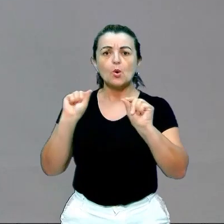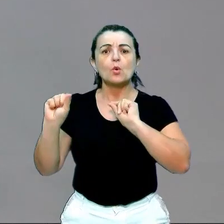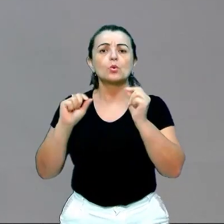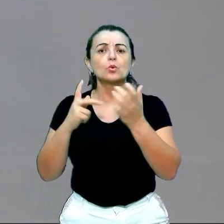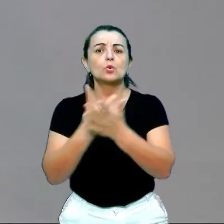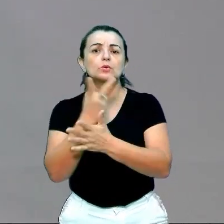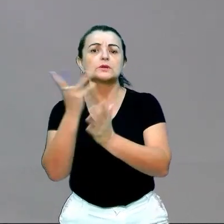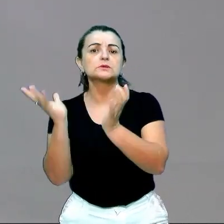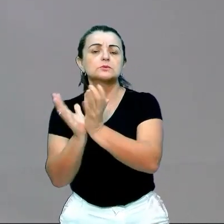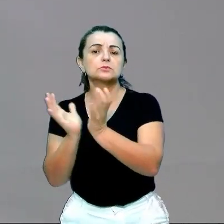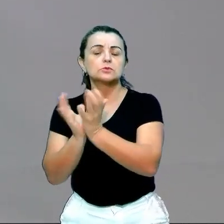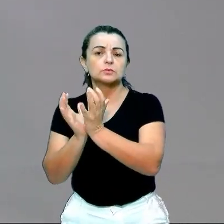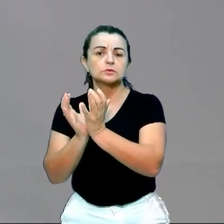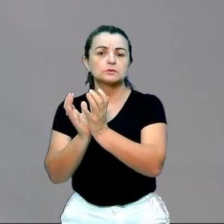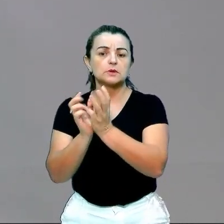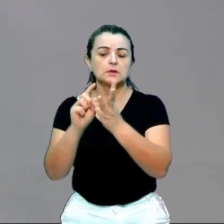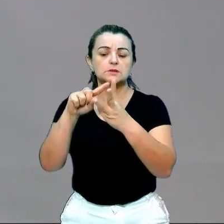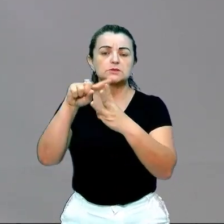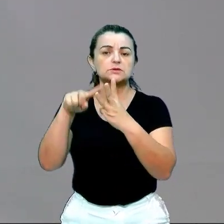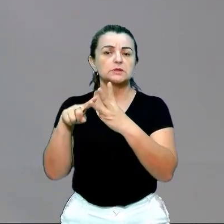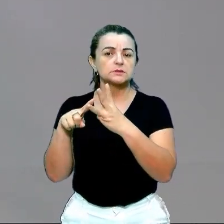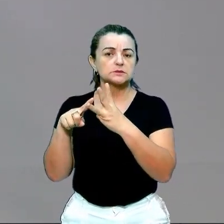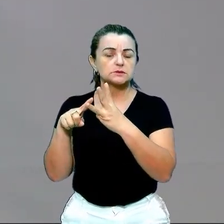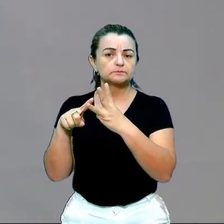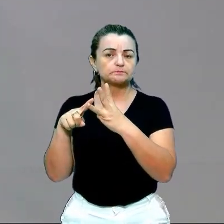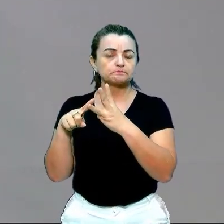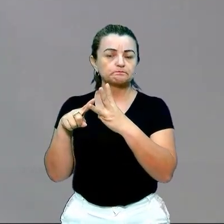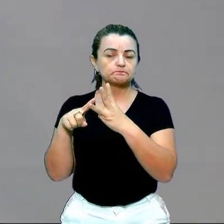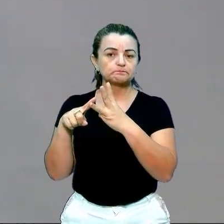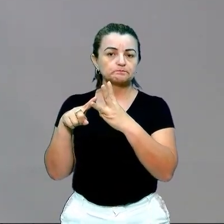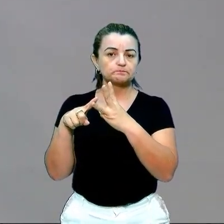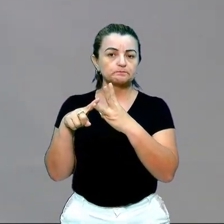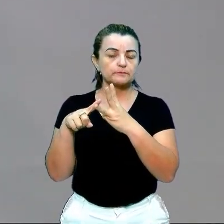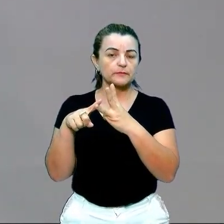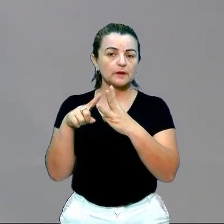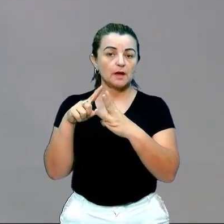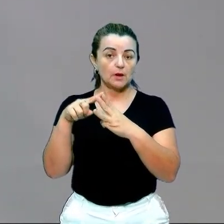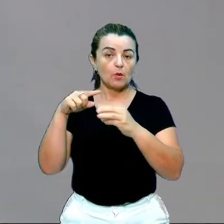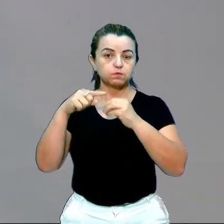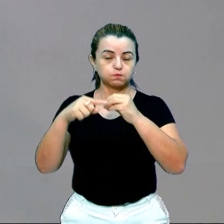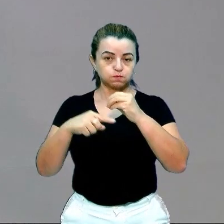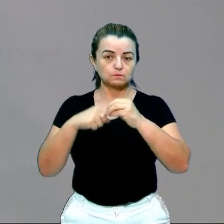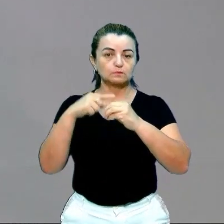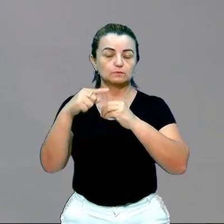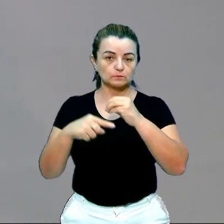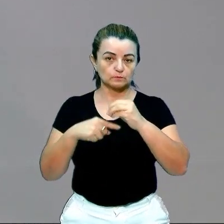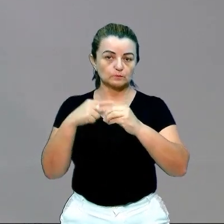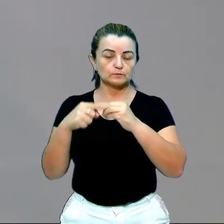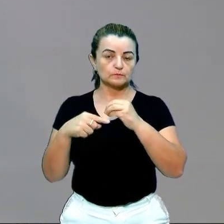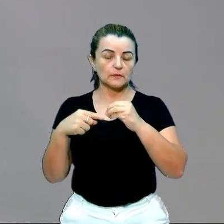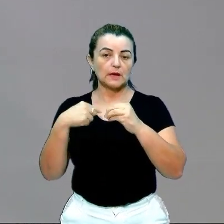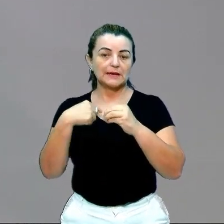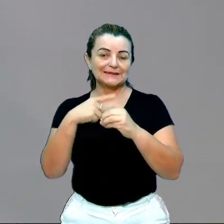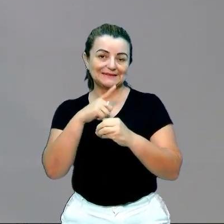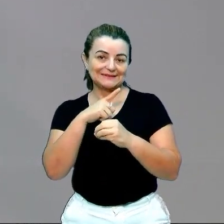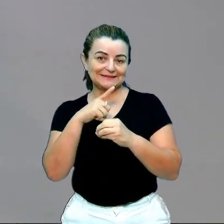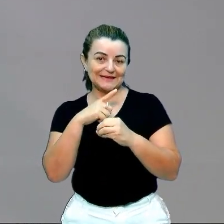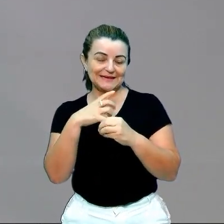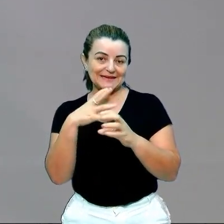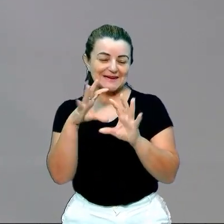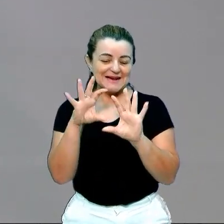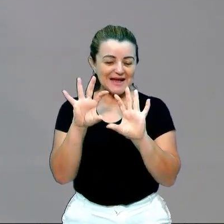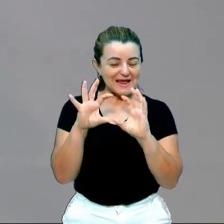acontece com esse grupo, esses três grupos? Por esses átomos terem características